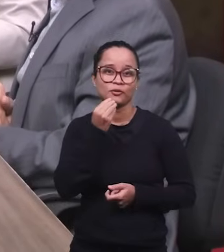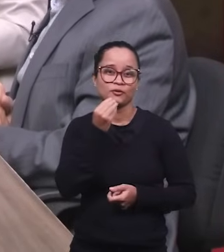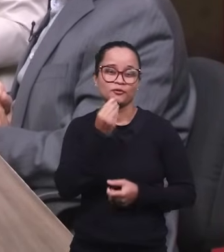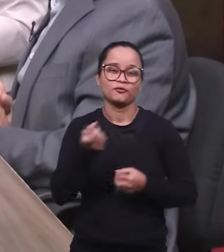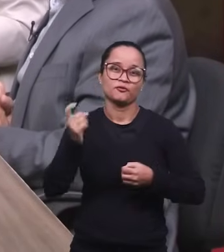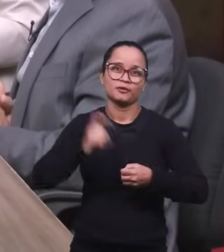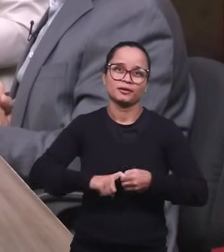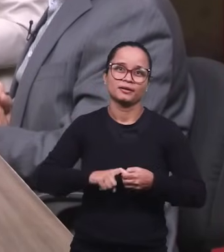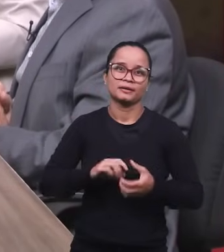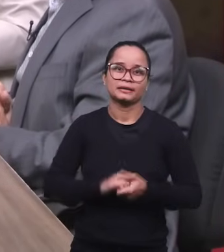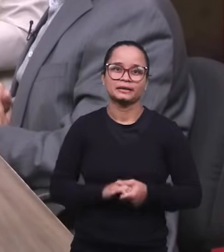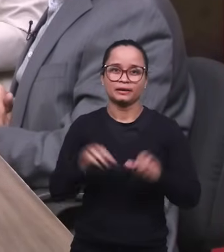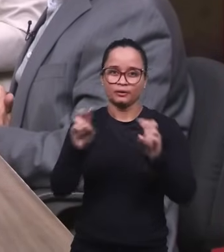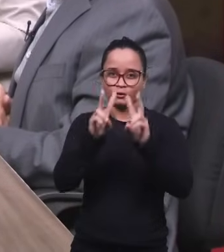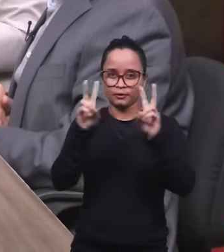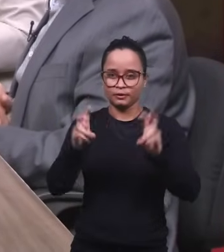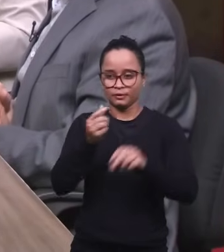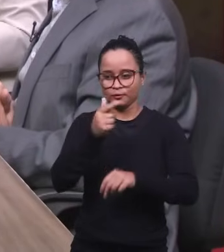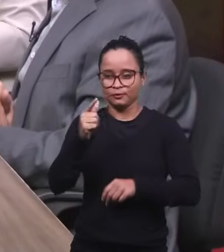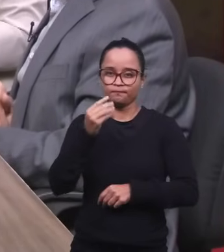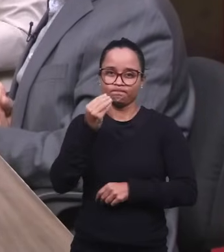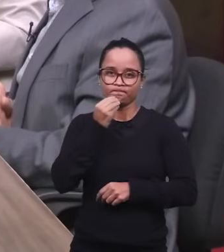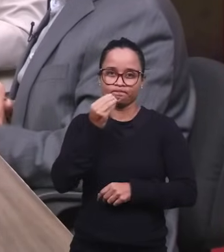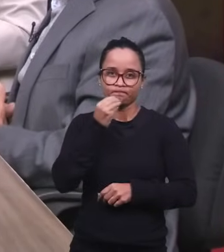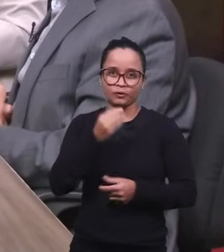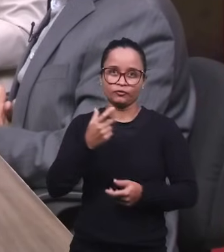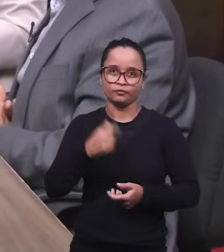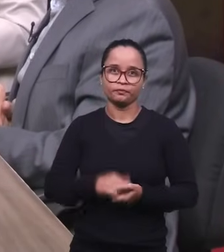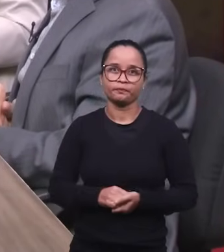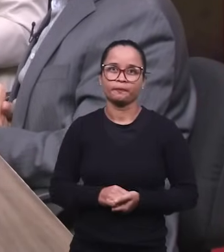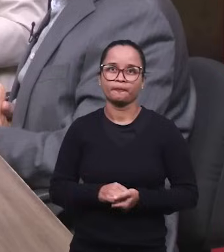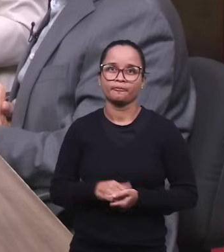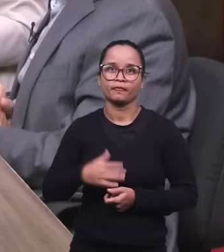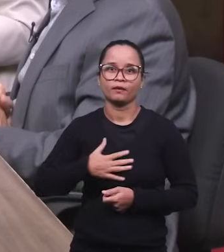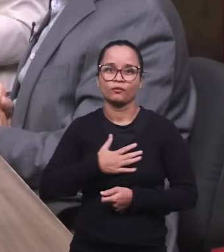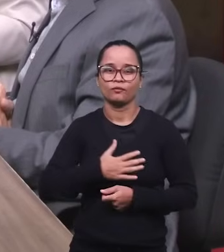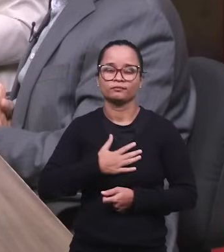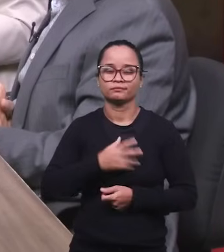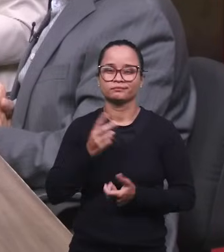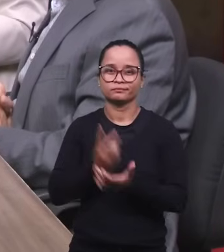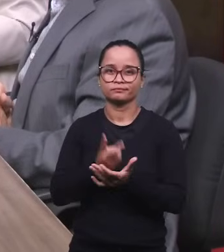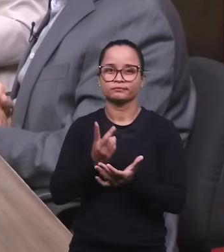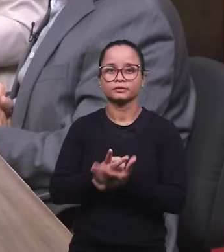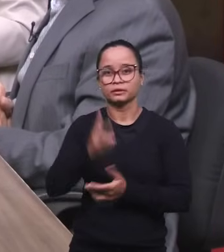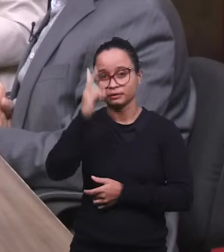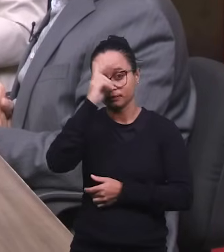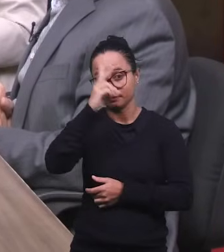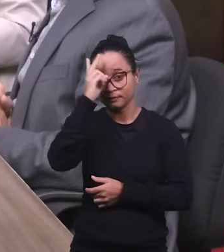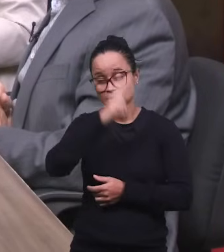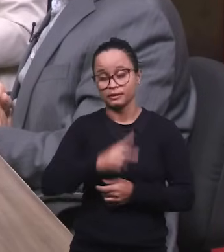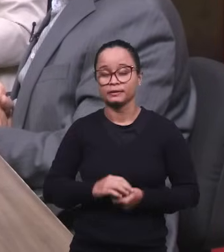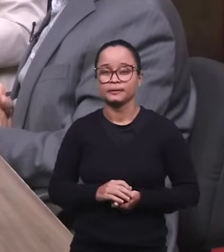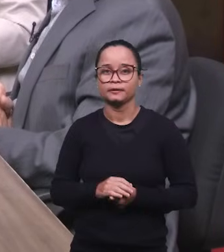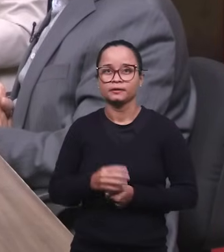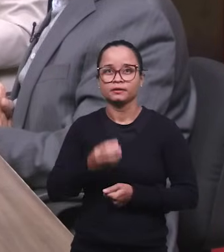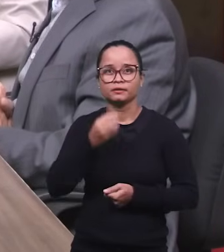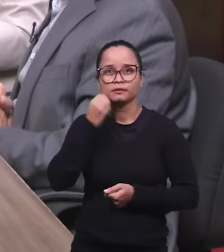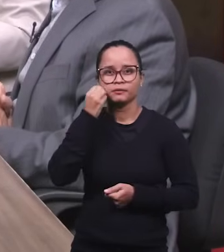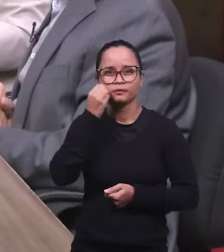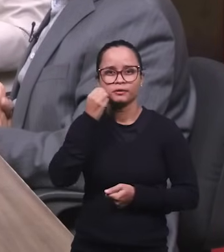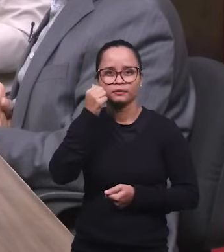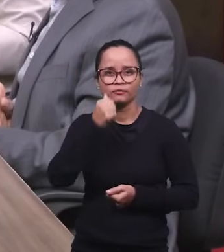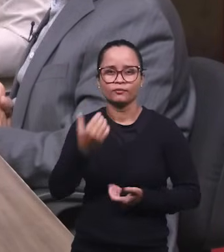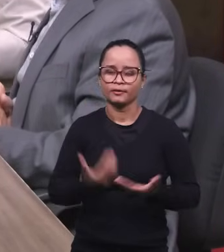Maravilhoso. oportunidade de voltar a esse tema aqui numa outra oportunidade. Eu gosto sempre de lembrar da experiência de